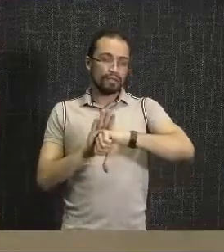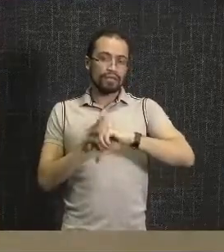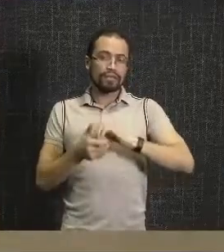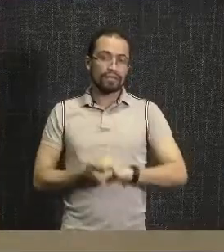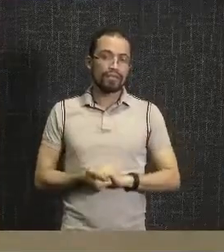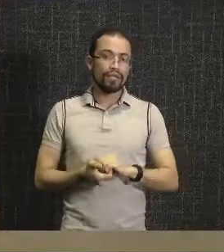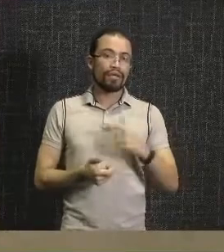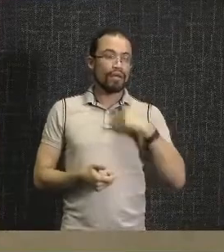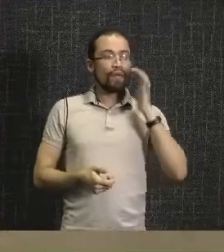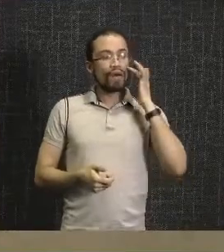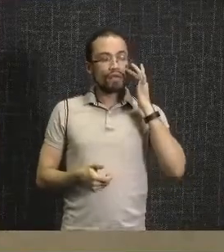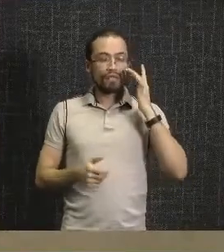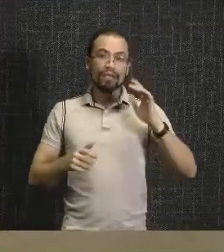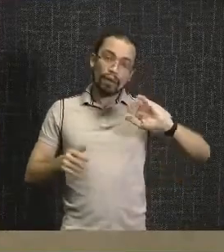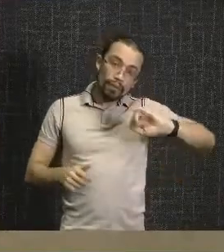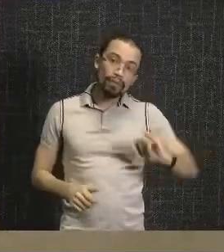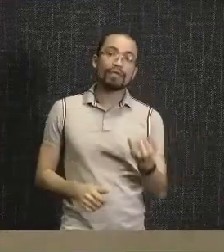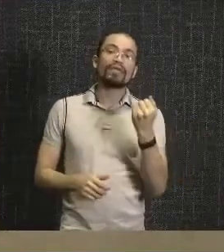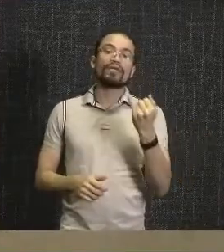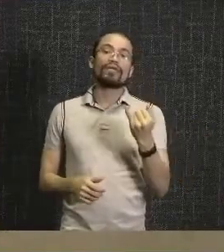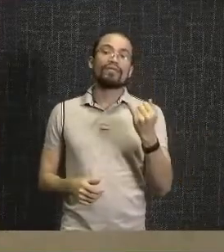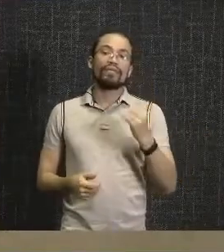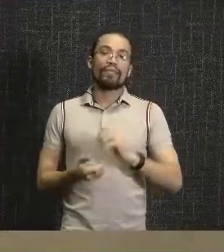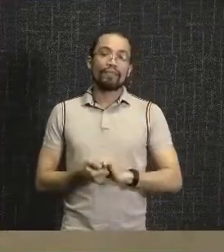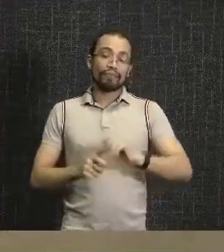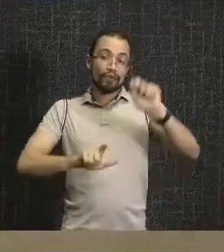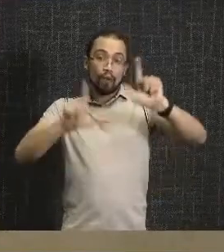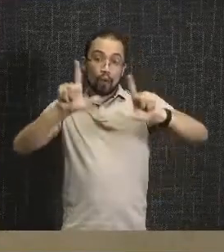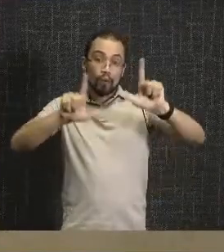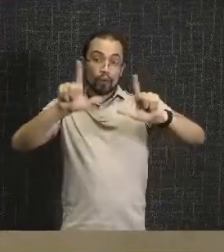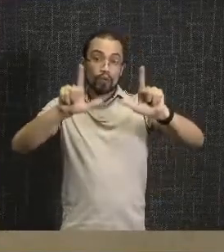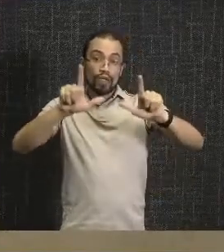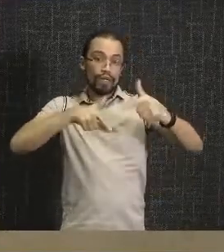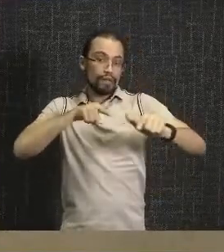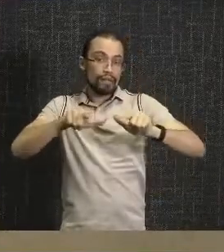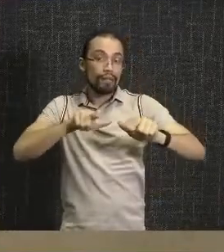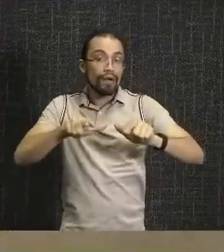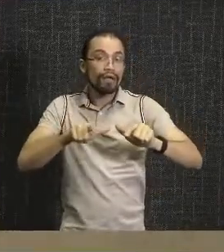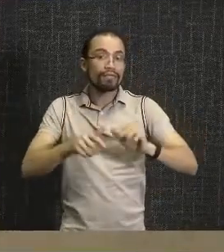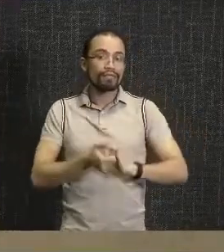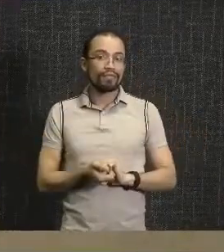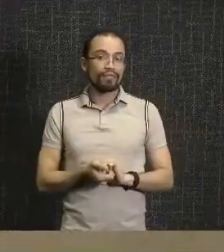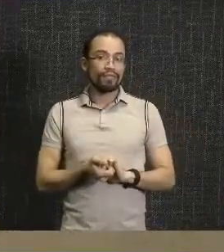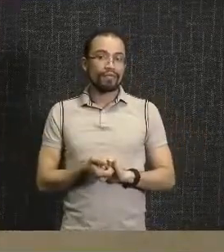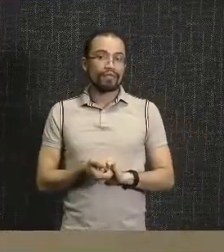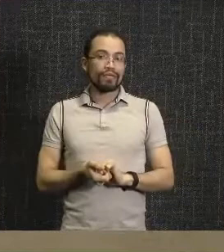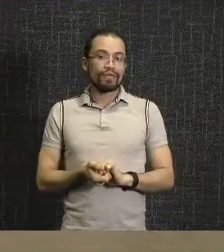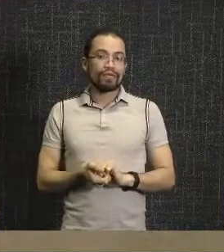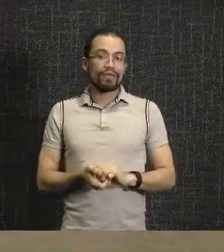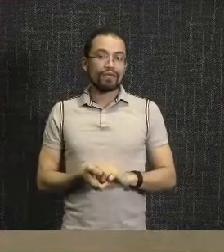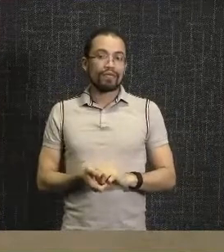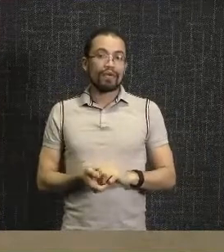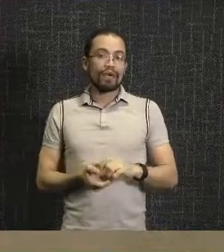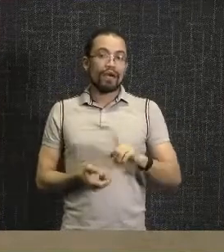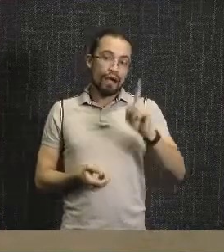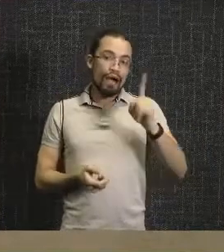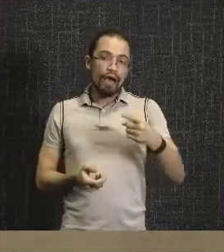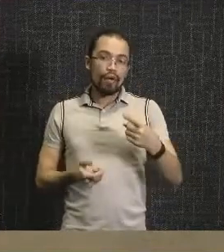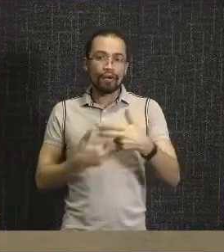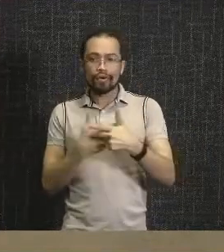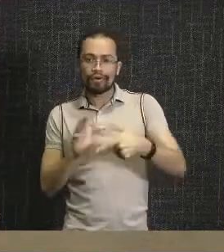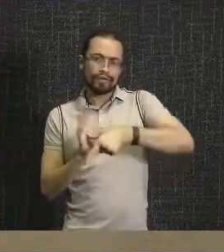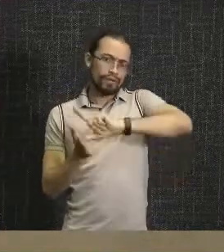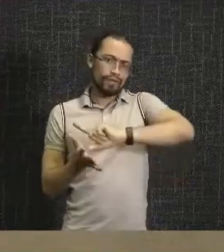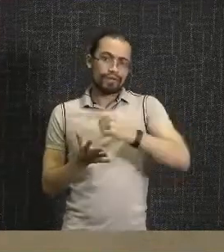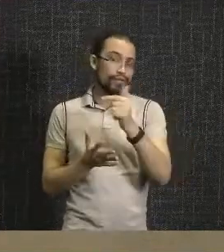anteciparam o teletrabalho, que na realidade o que acabou acontecendo foi antecipar um movimento que não estava no radar, pelo menos